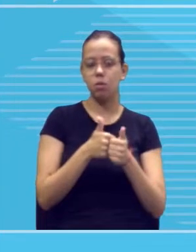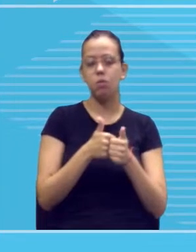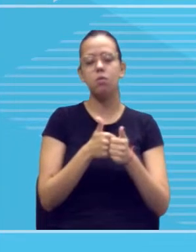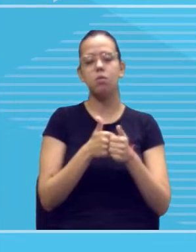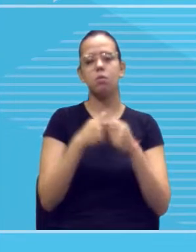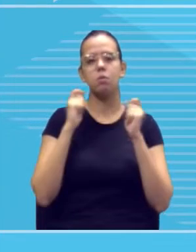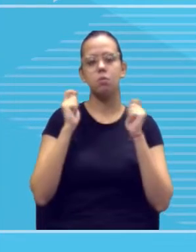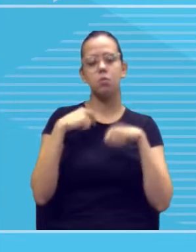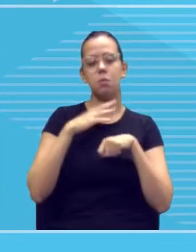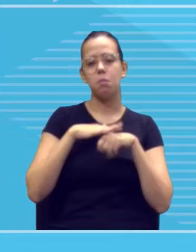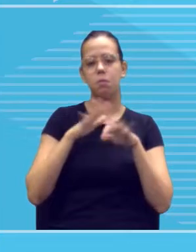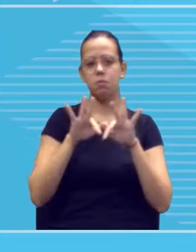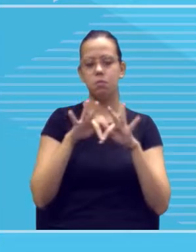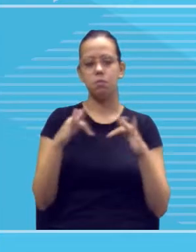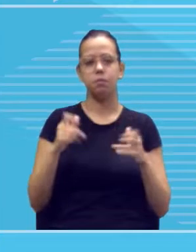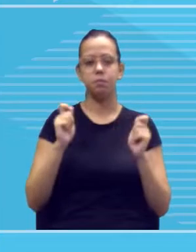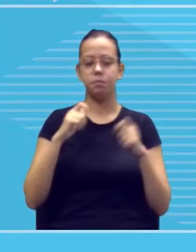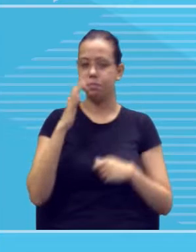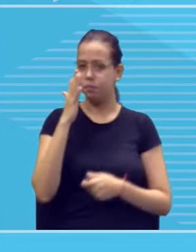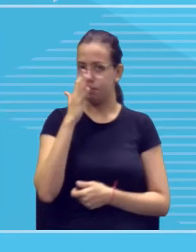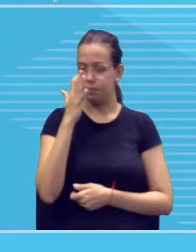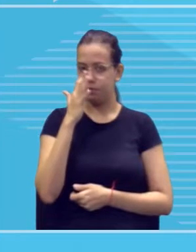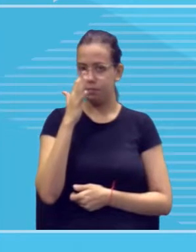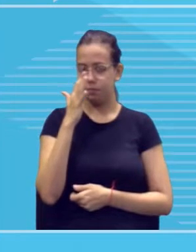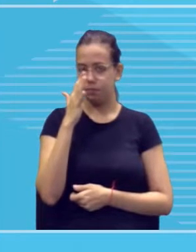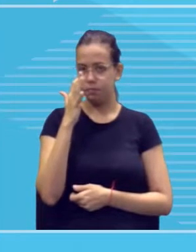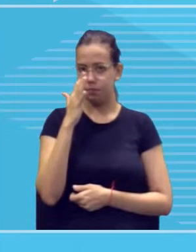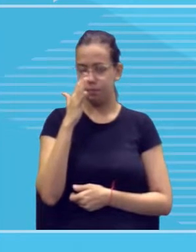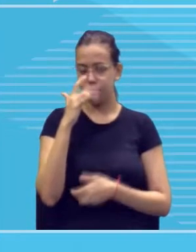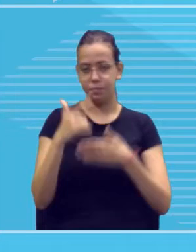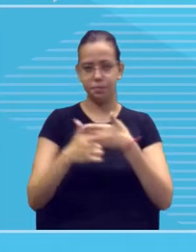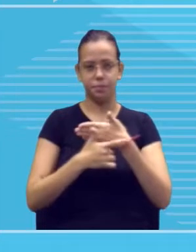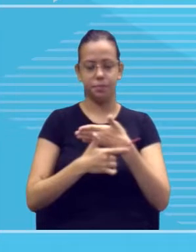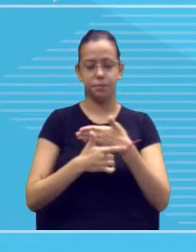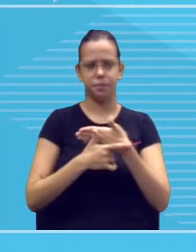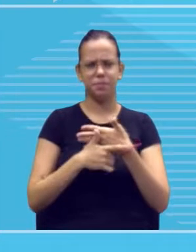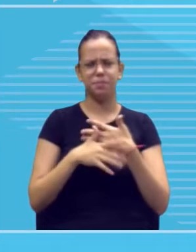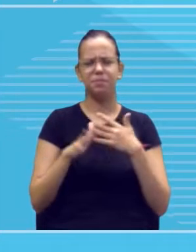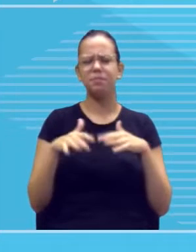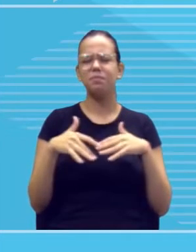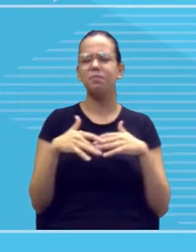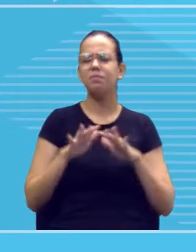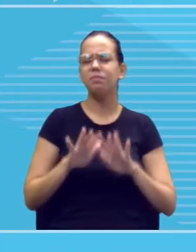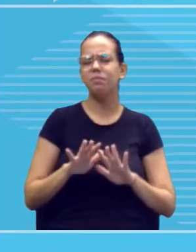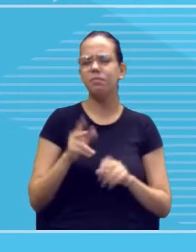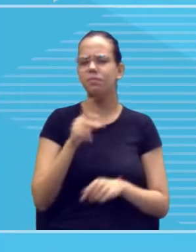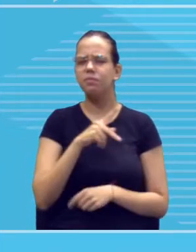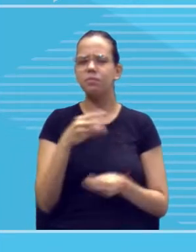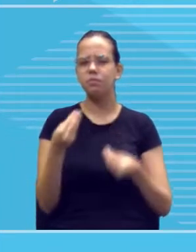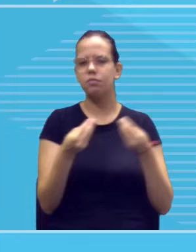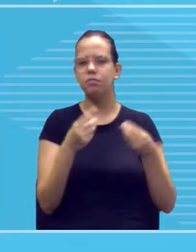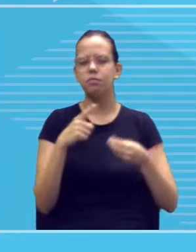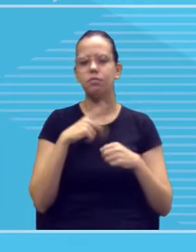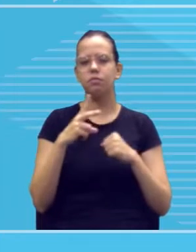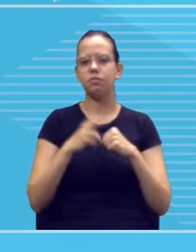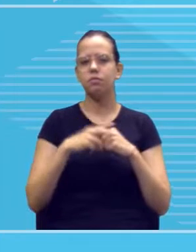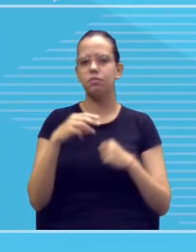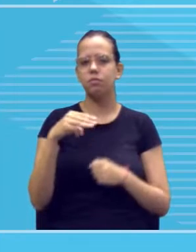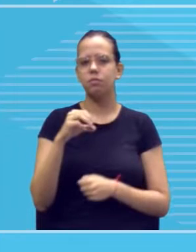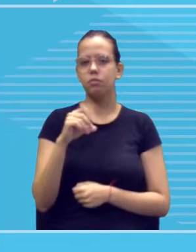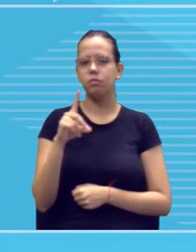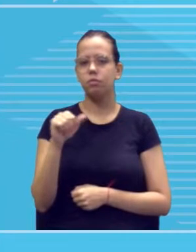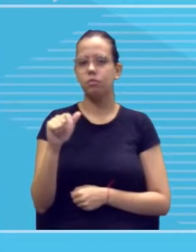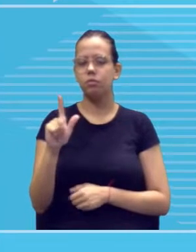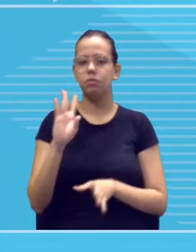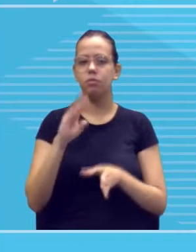que fique mais prático para a gente poder observar as suas funções pessoal como é que cai sobre verbos modais em questões é